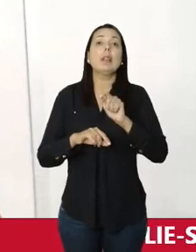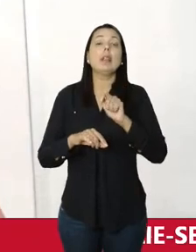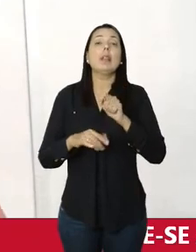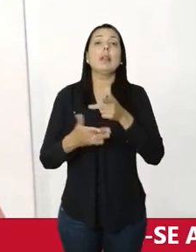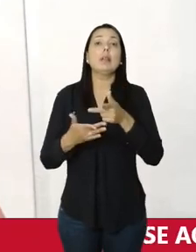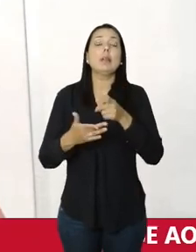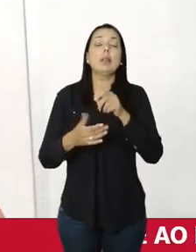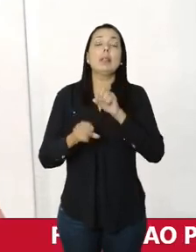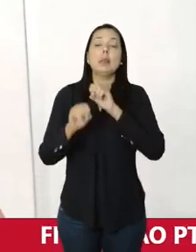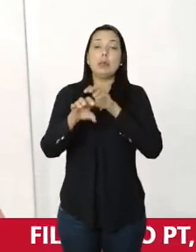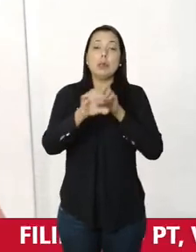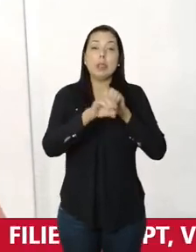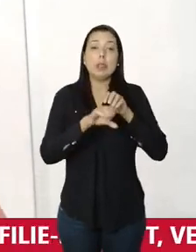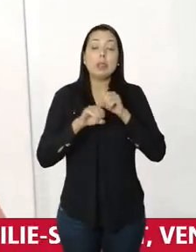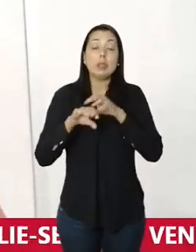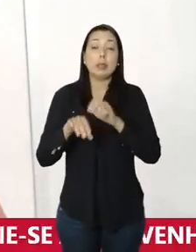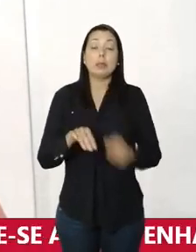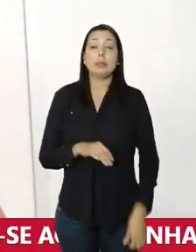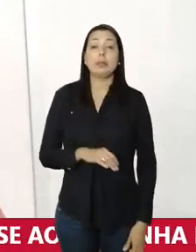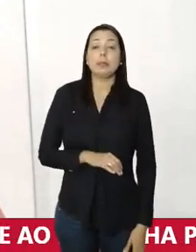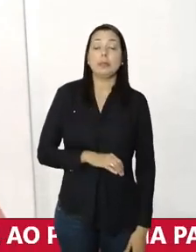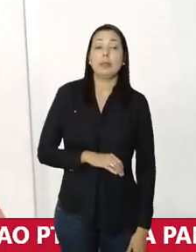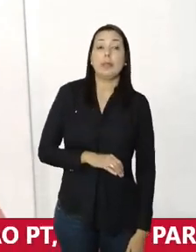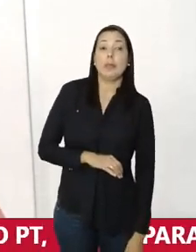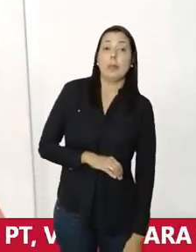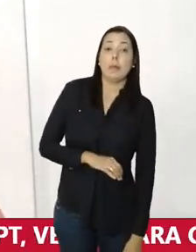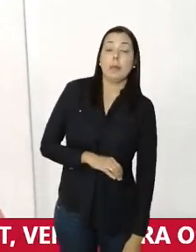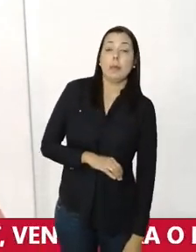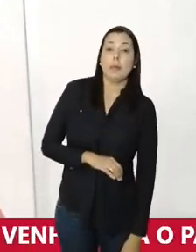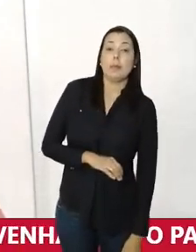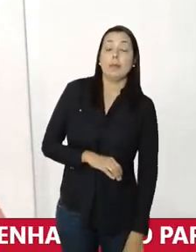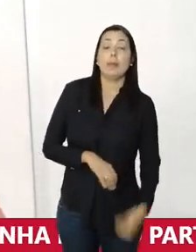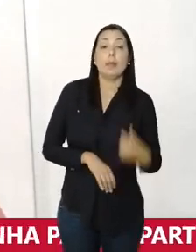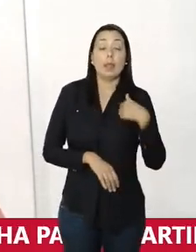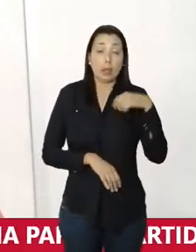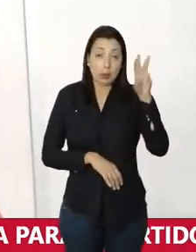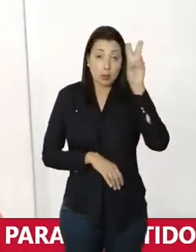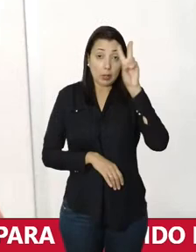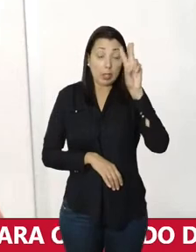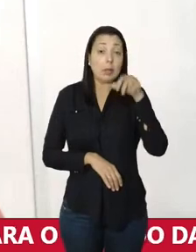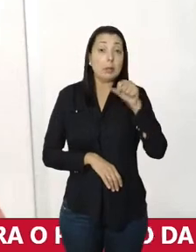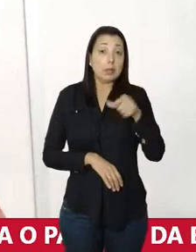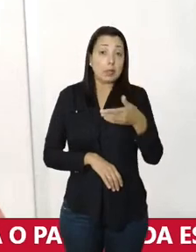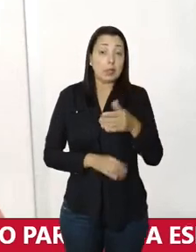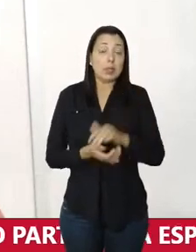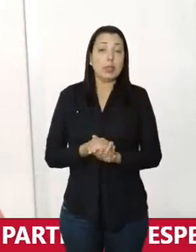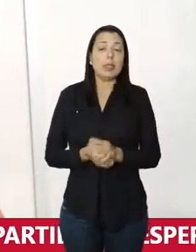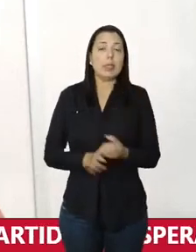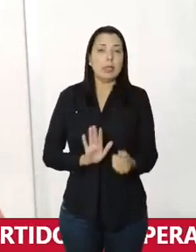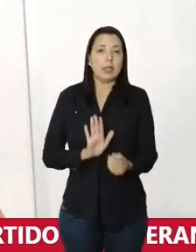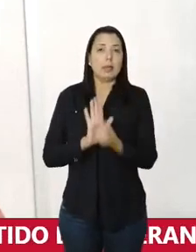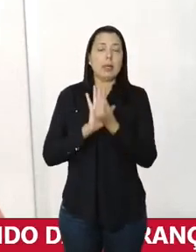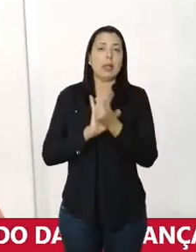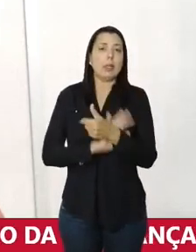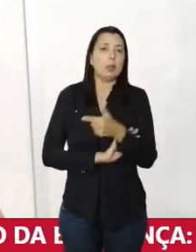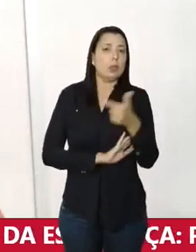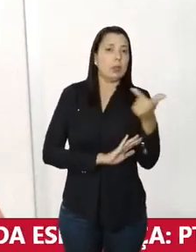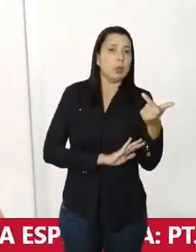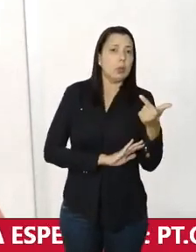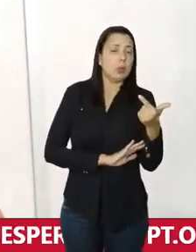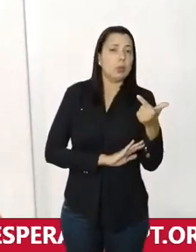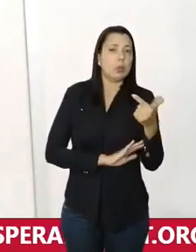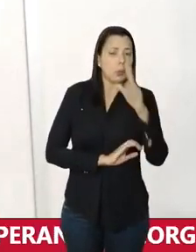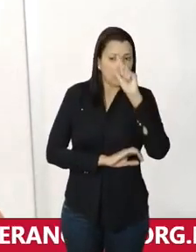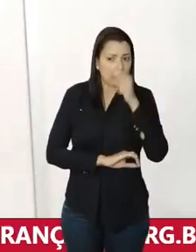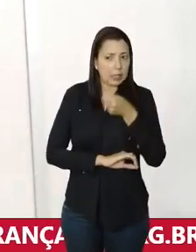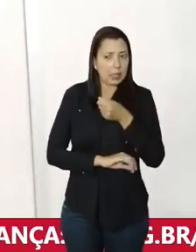exemplo, na área da educação. Eu lembro, Mariana, do slogan do segundo mandato da